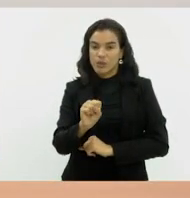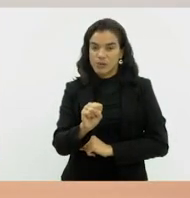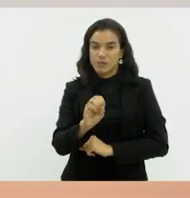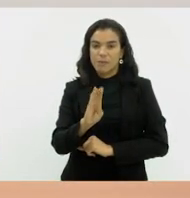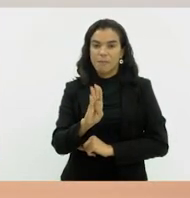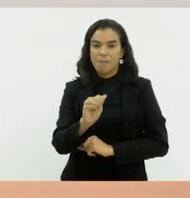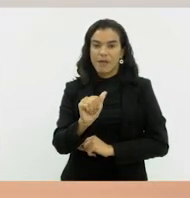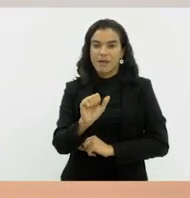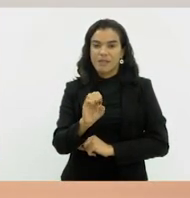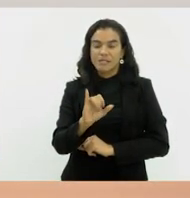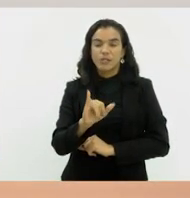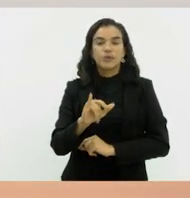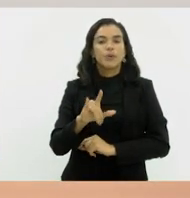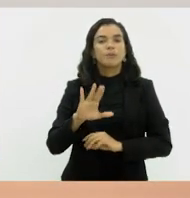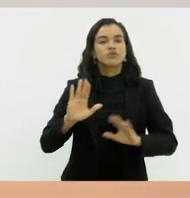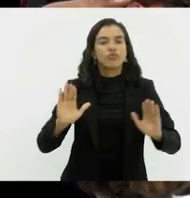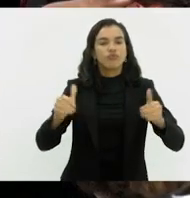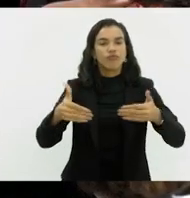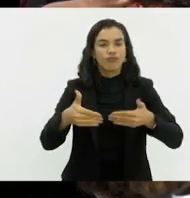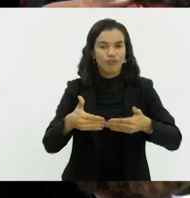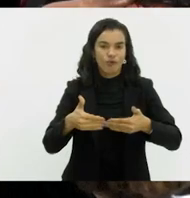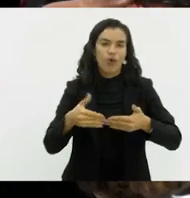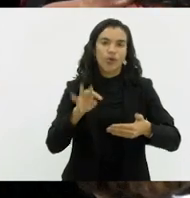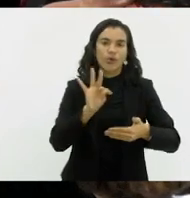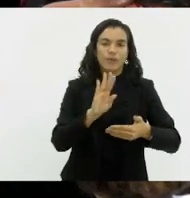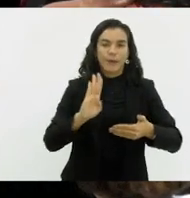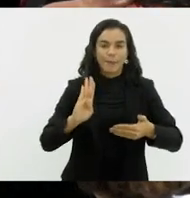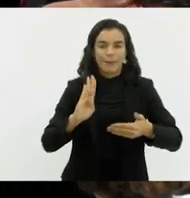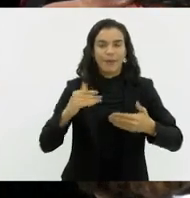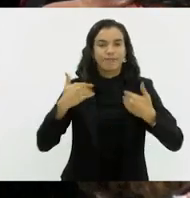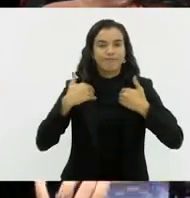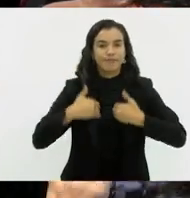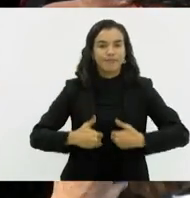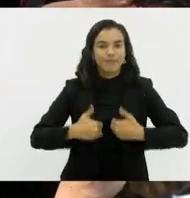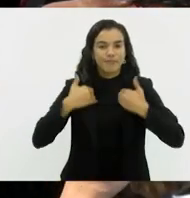Fórum de Tuberculose, por favor. Diz quem, qual é a pessoa?